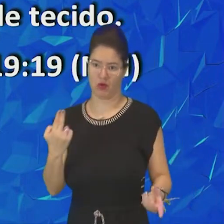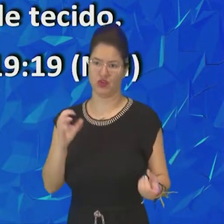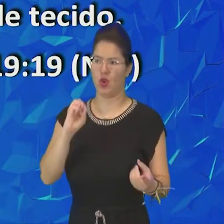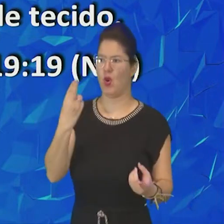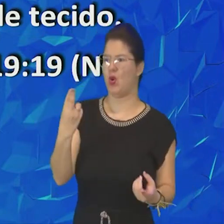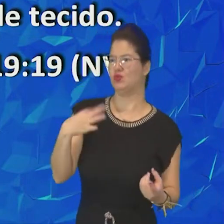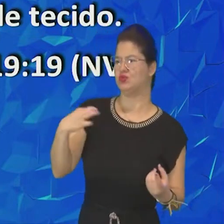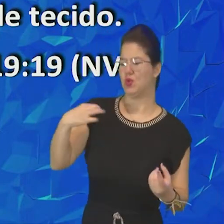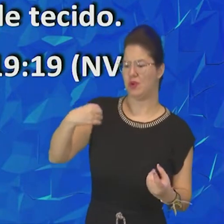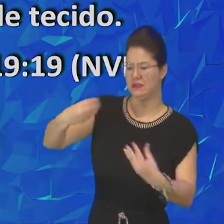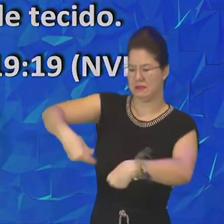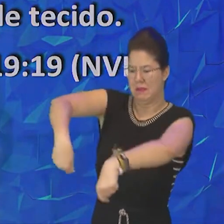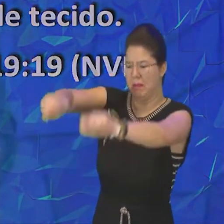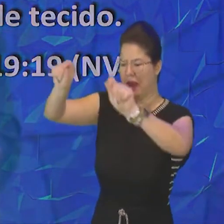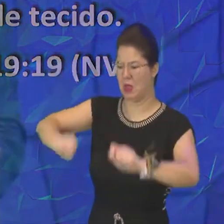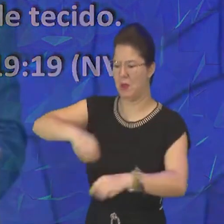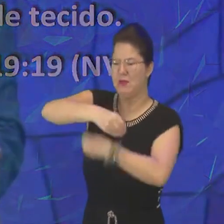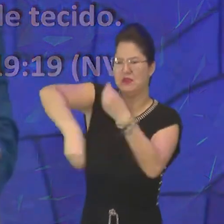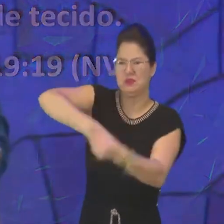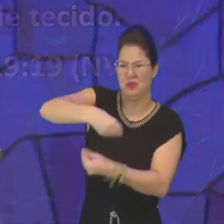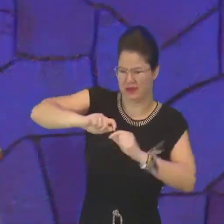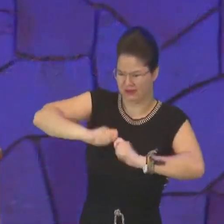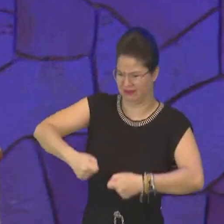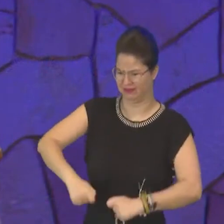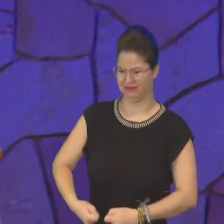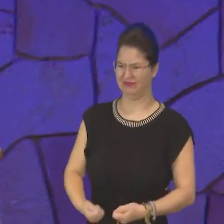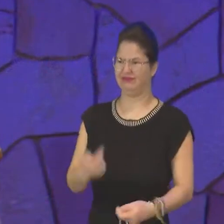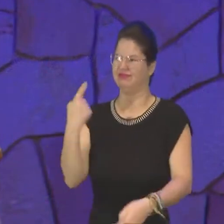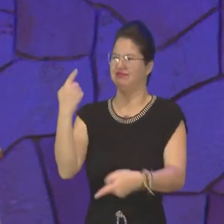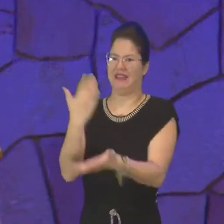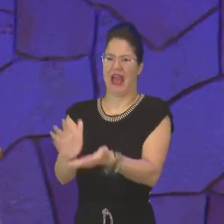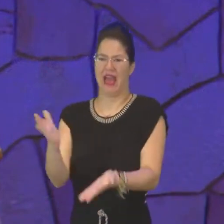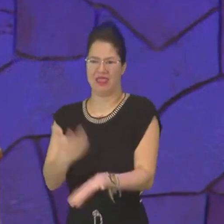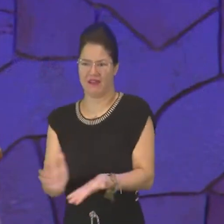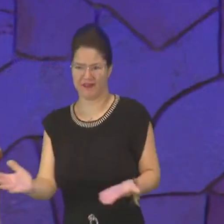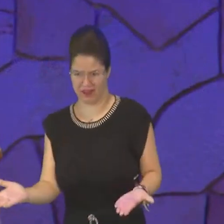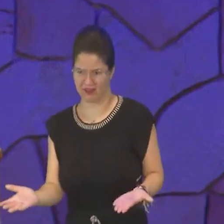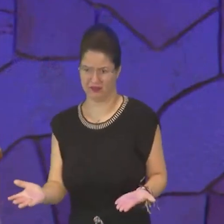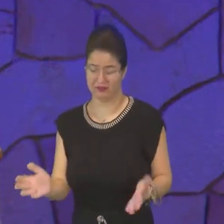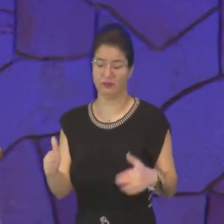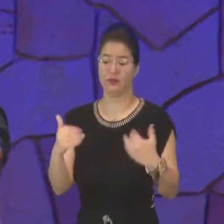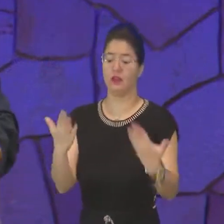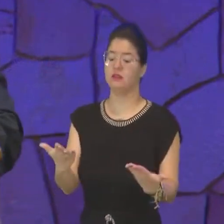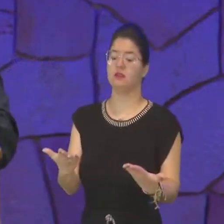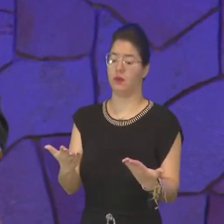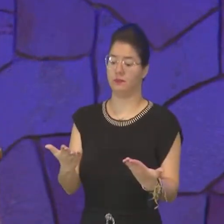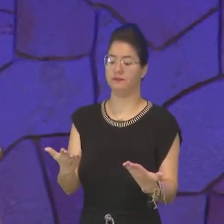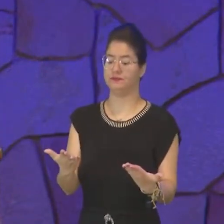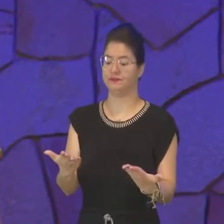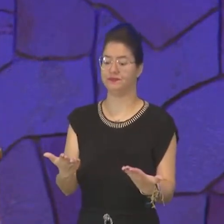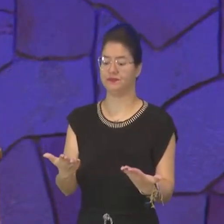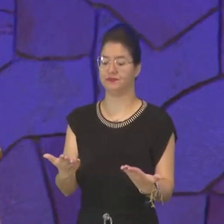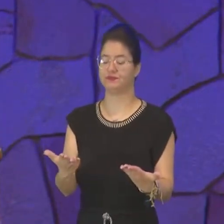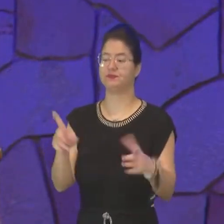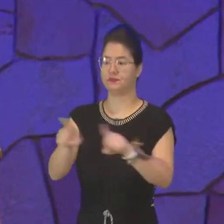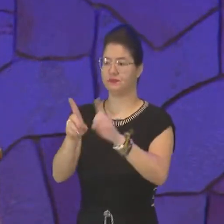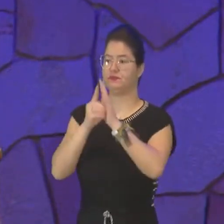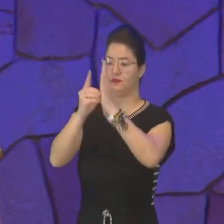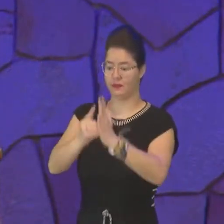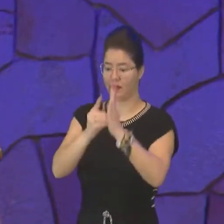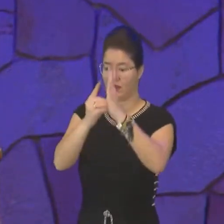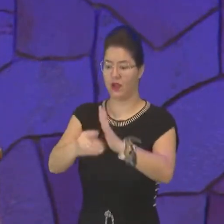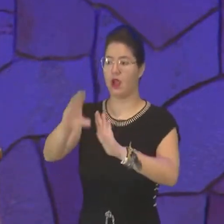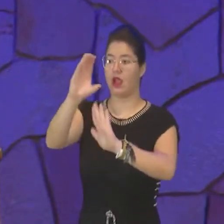de dois tecidos misturados. Vamos para a segunda base bíblica deste princípio, que é Deuteronômio